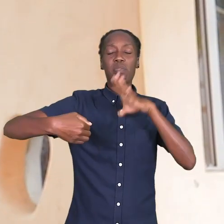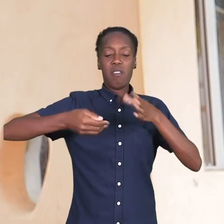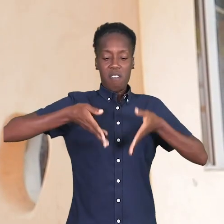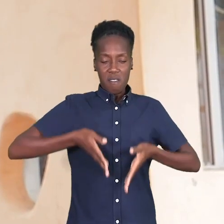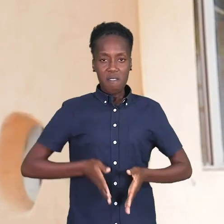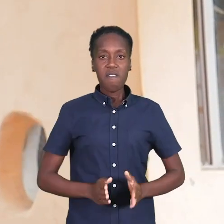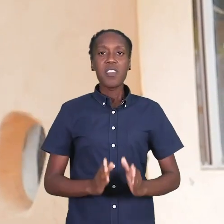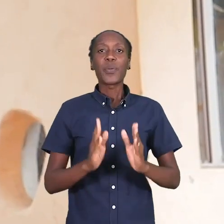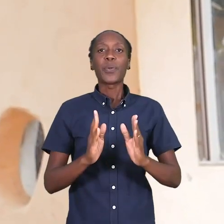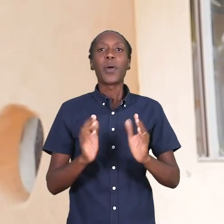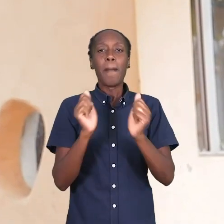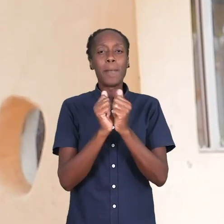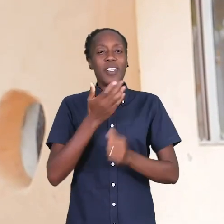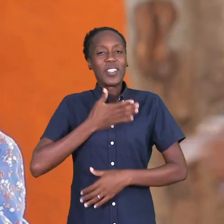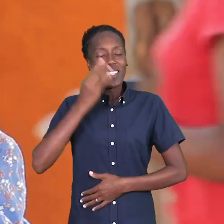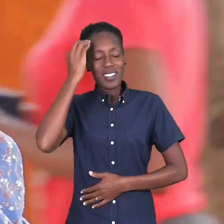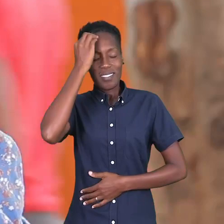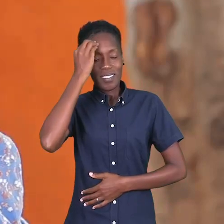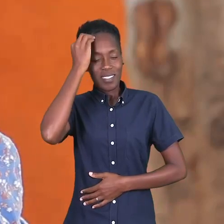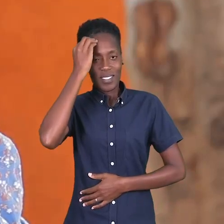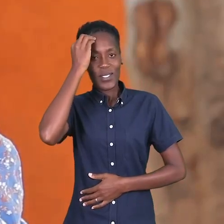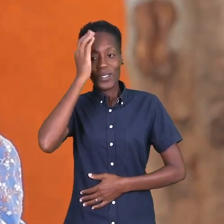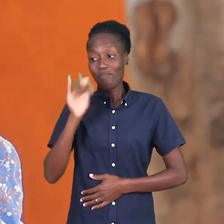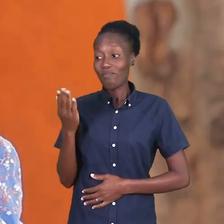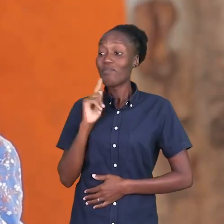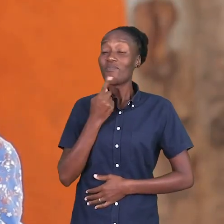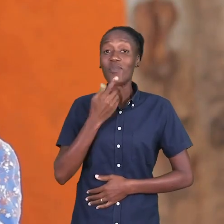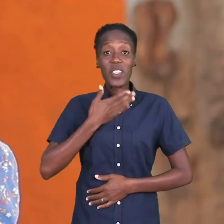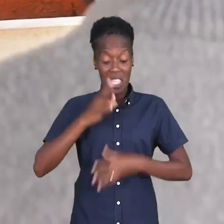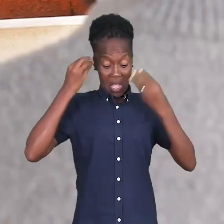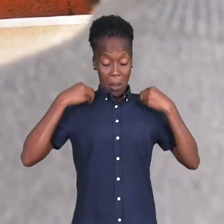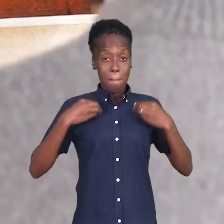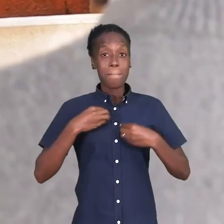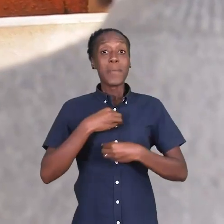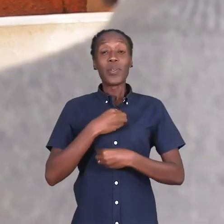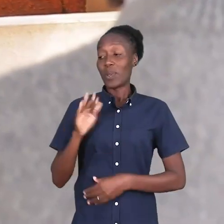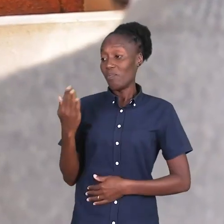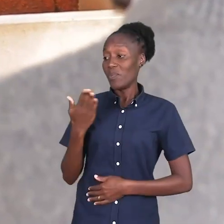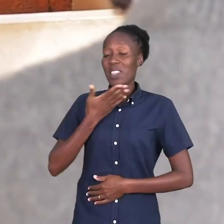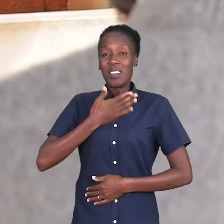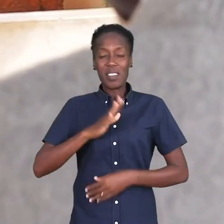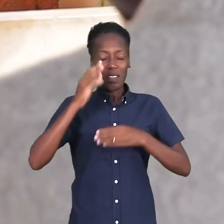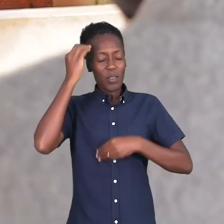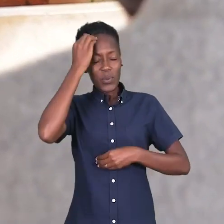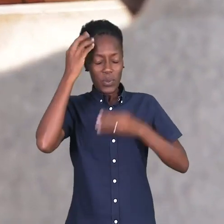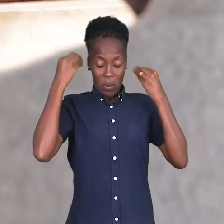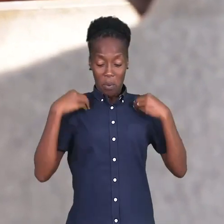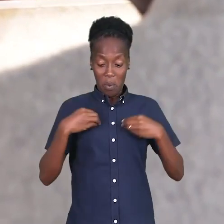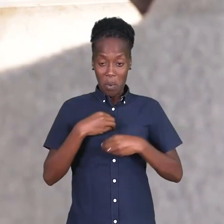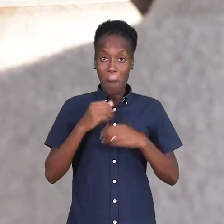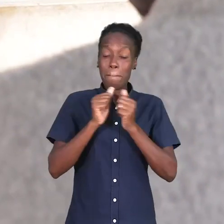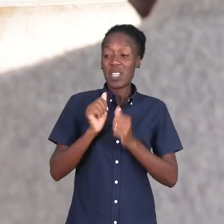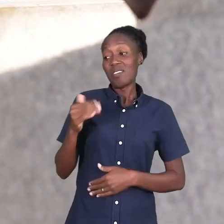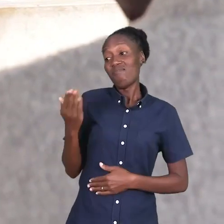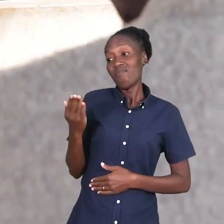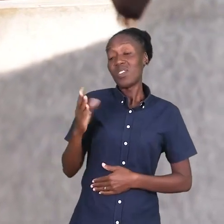filhos, mas manteve o sonho. Bom, naquela altura eu sonhava ser médica. Sonhava em ser médica, mas o destino